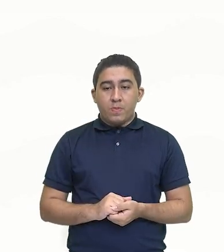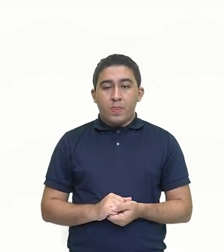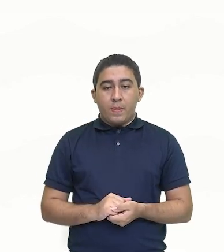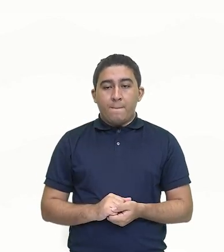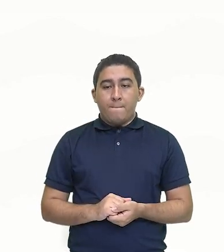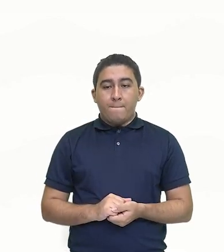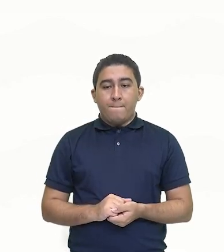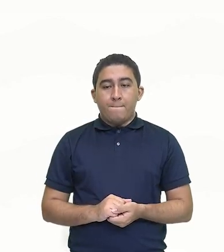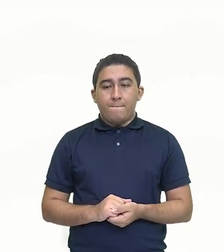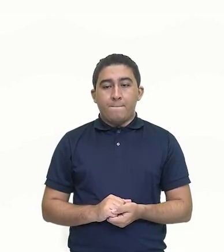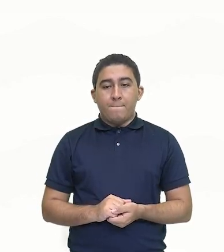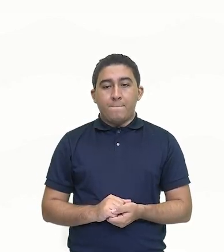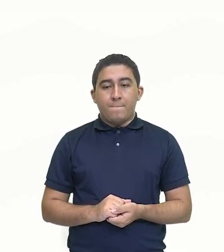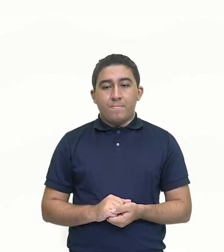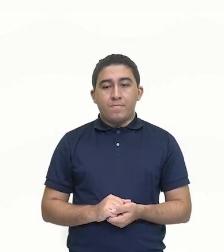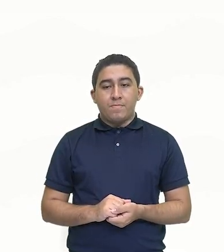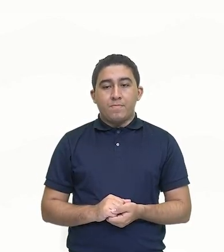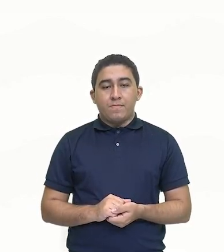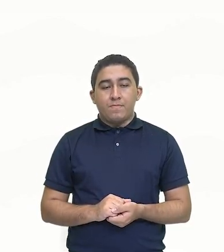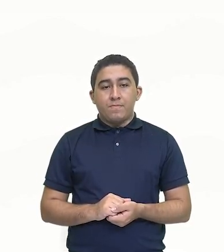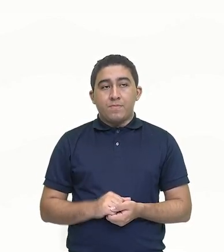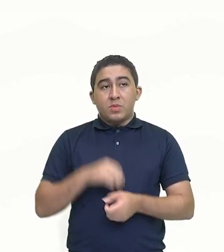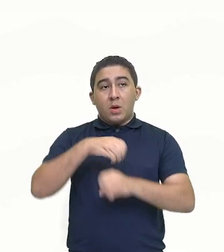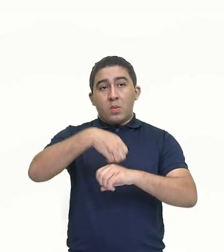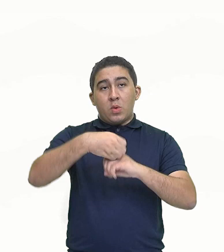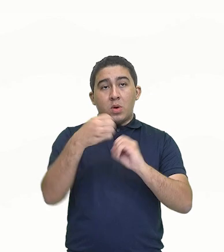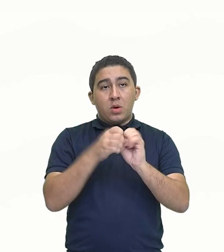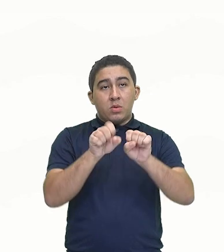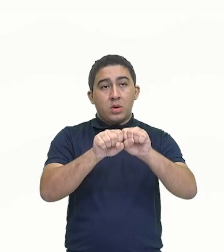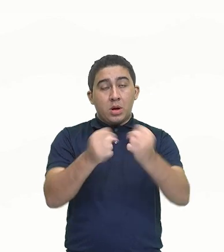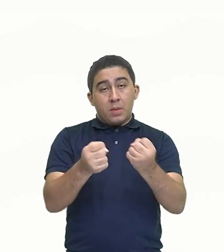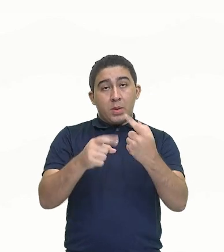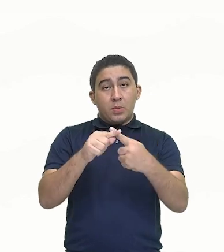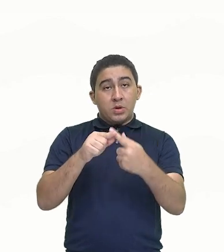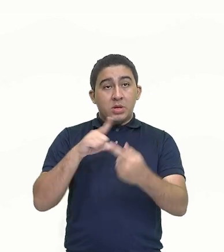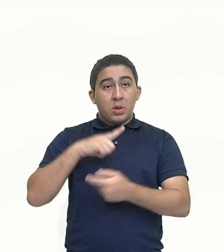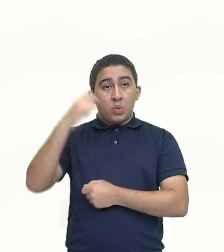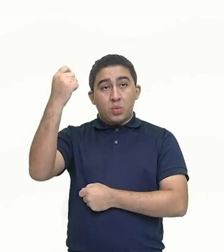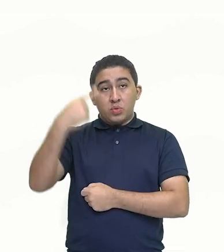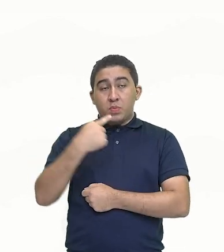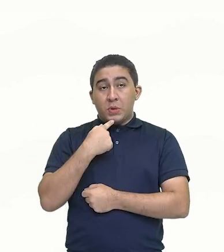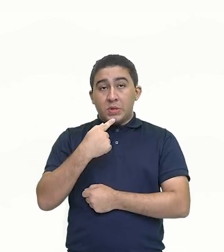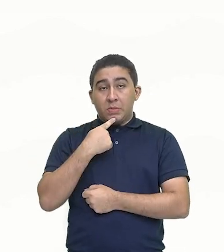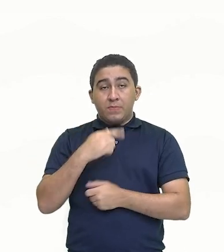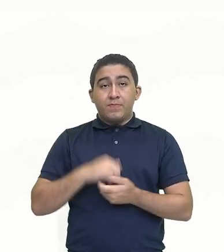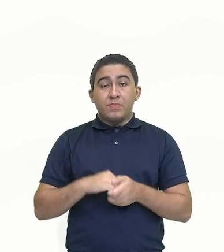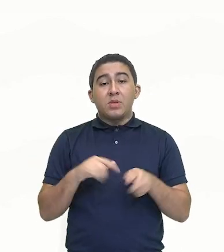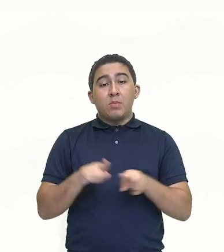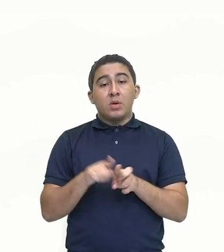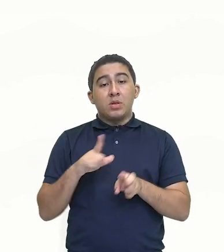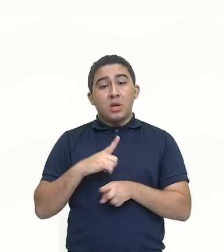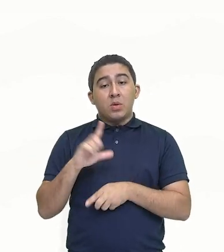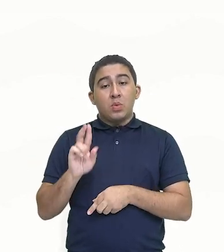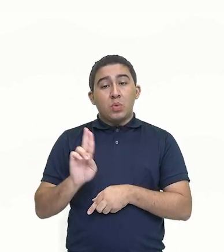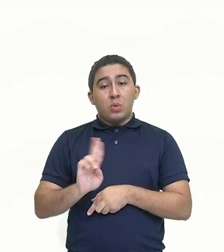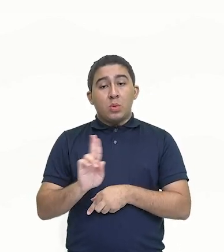de uma determinada molécula pela presença de luz, que é também chamado de reação de